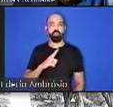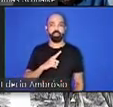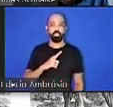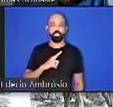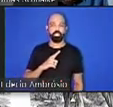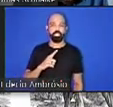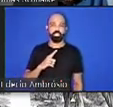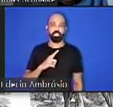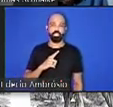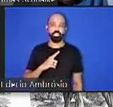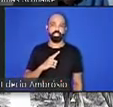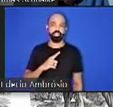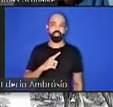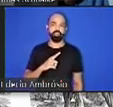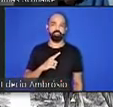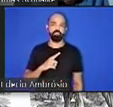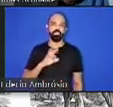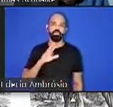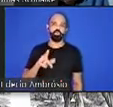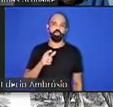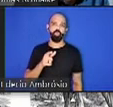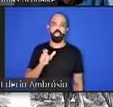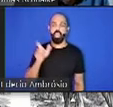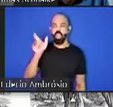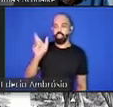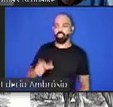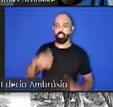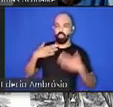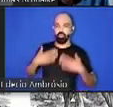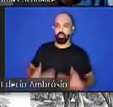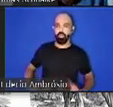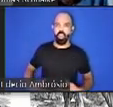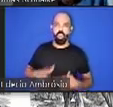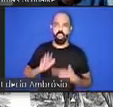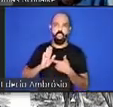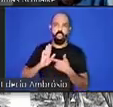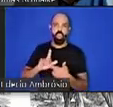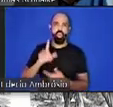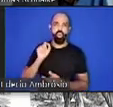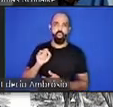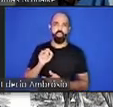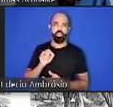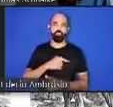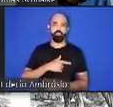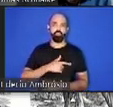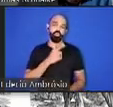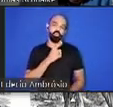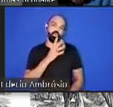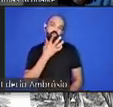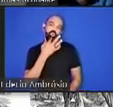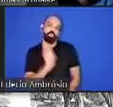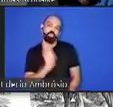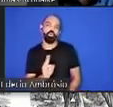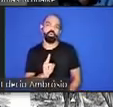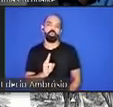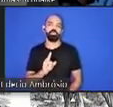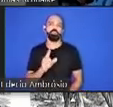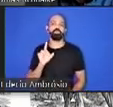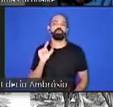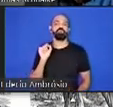não um indivíduo, a anatomia apresentada é anônima. Ele apresenta